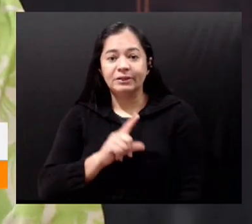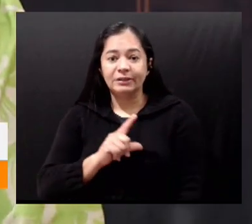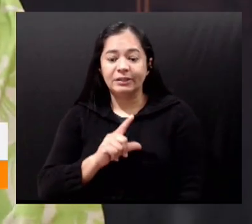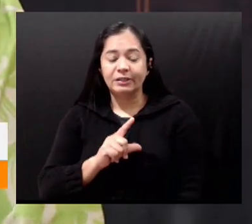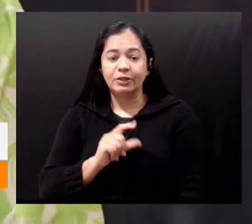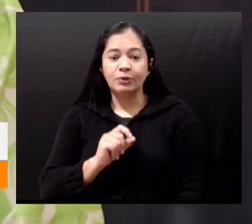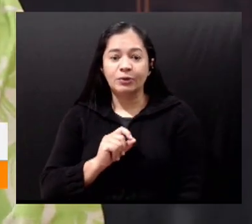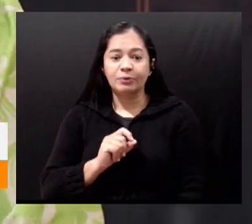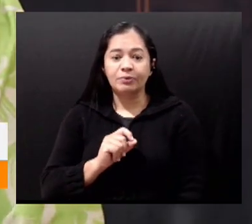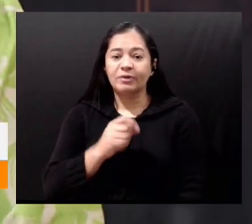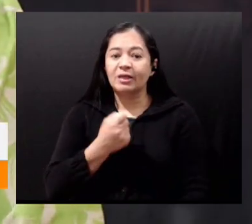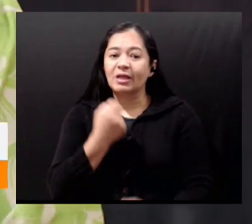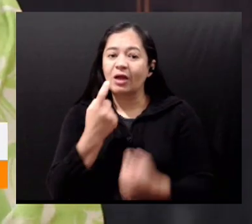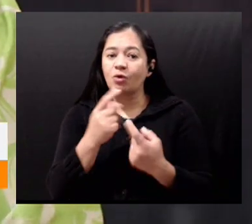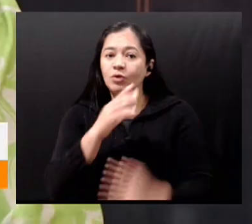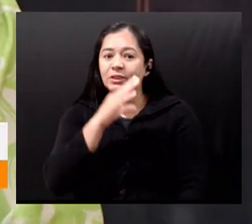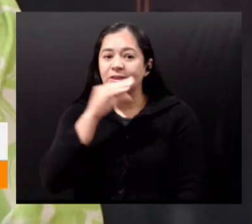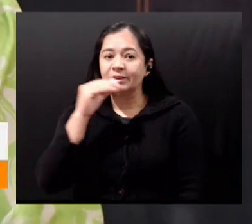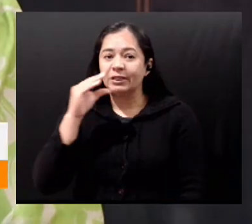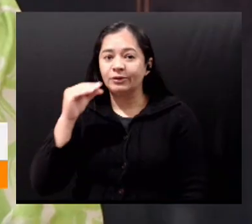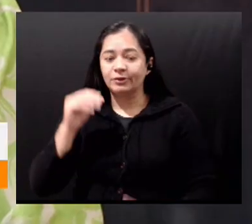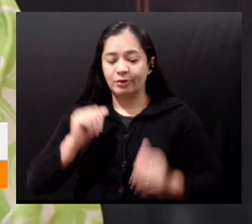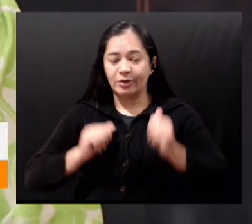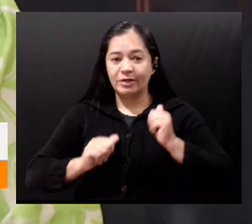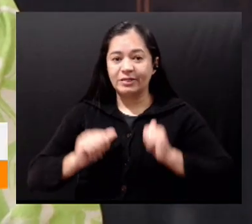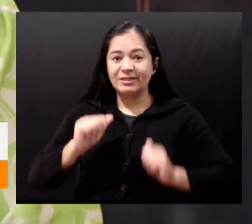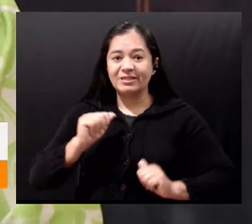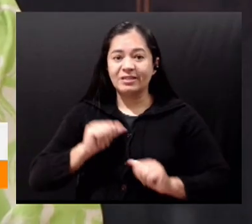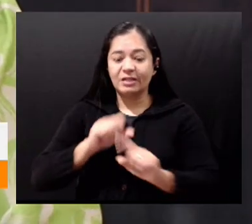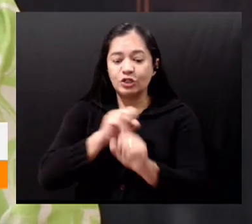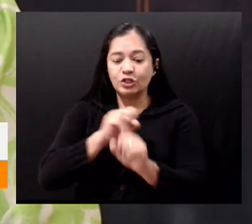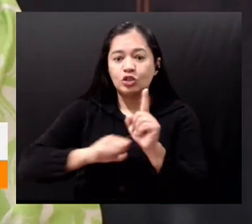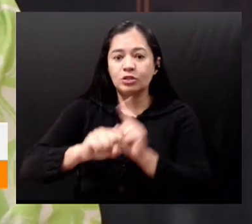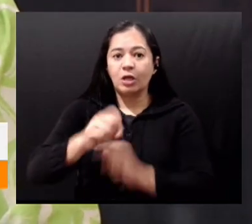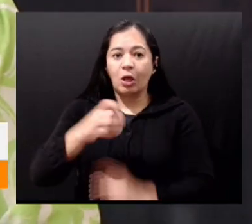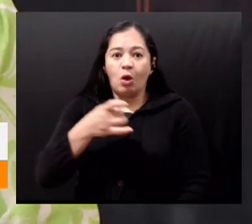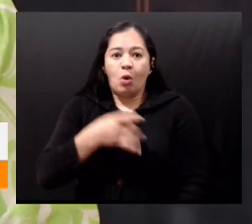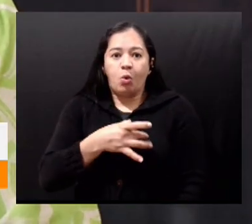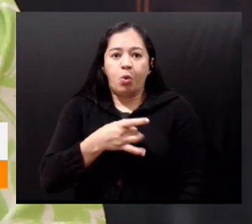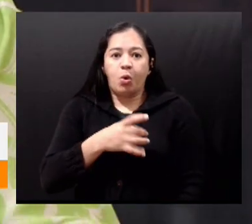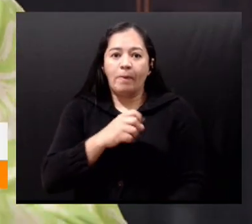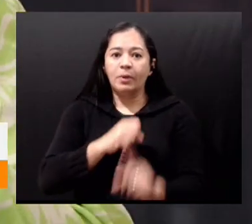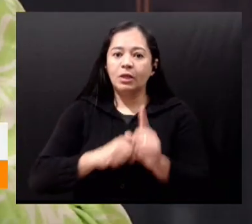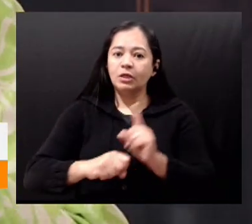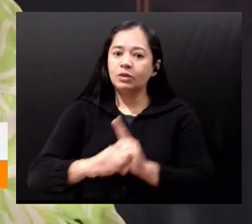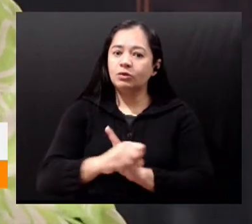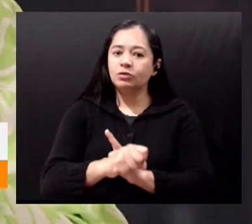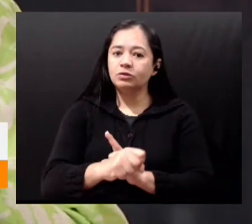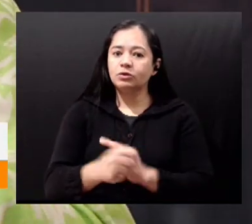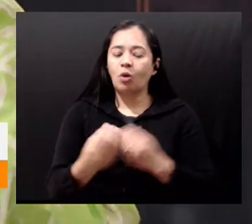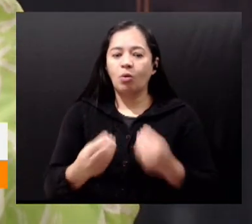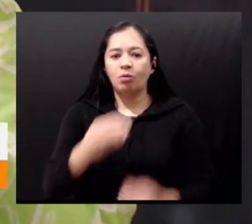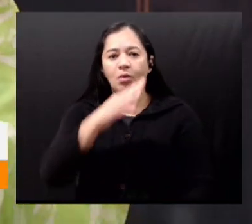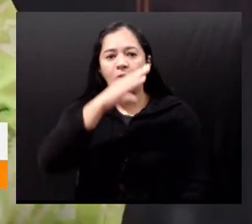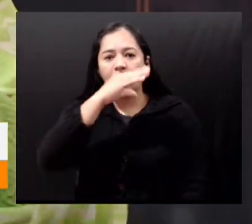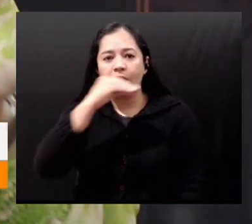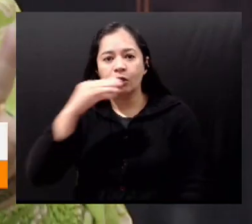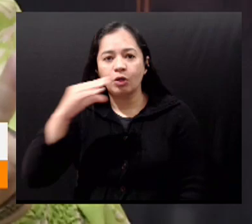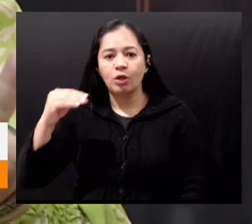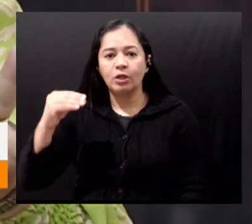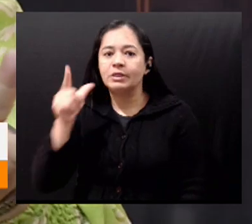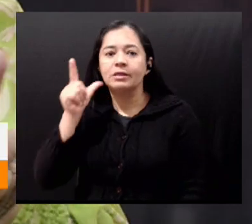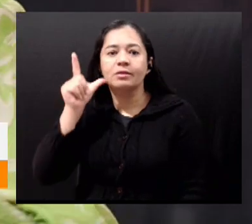com ansiedade social, fobia social. Há adolescentes que não conseguem chegar num